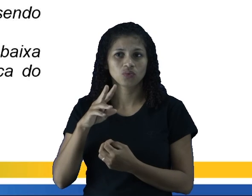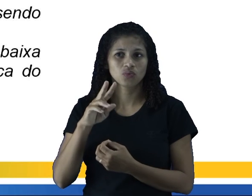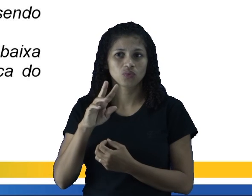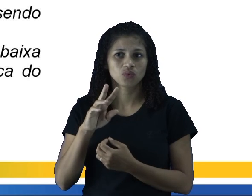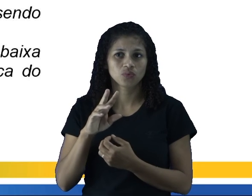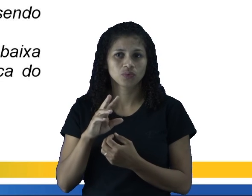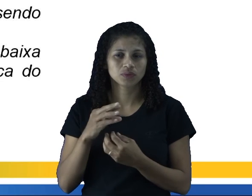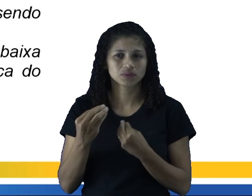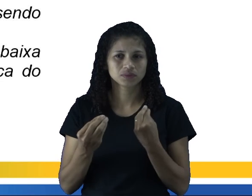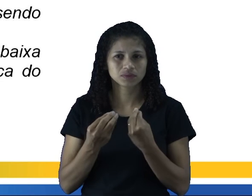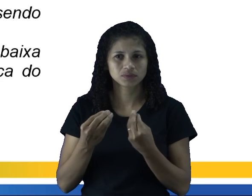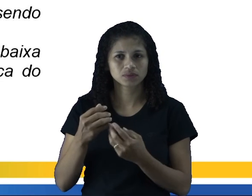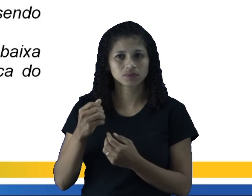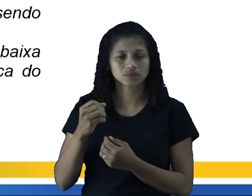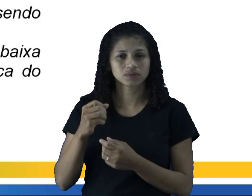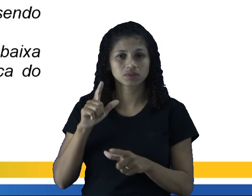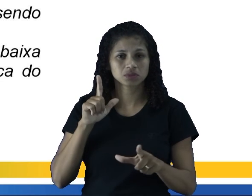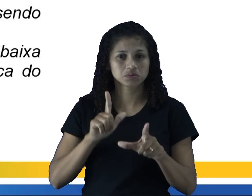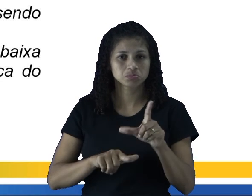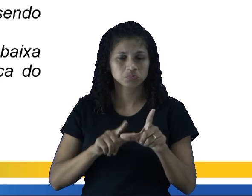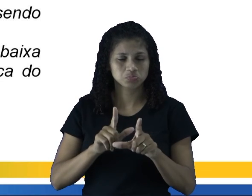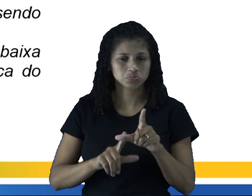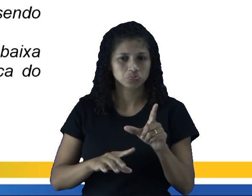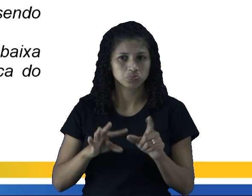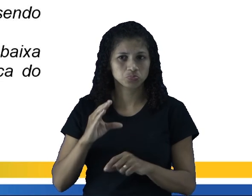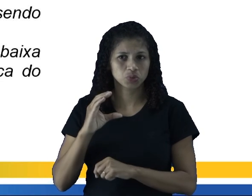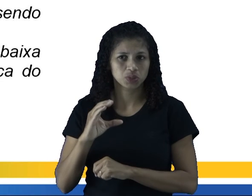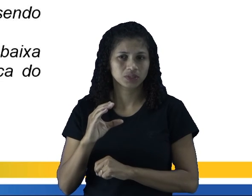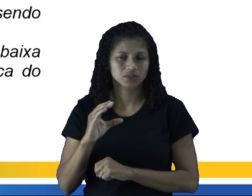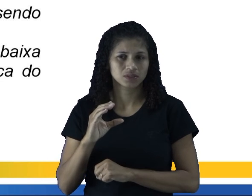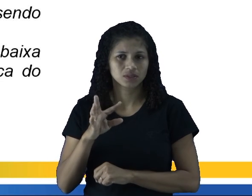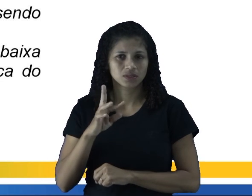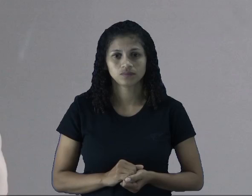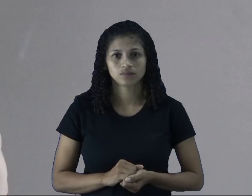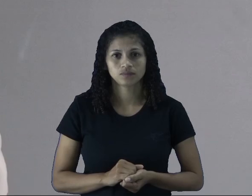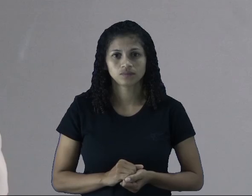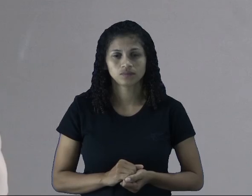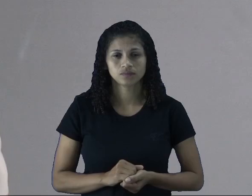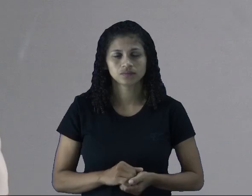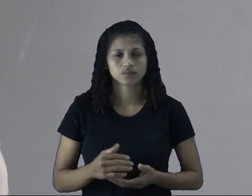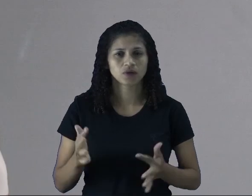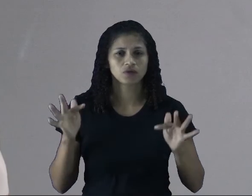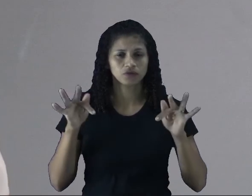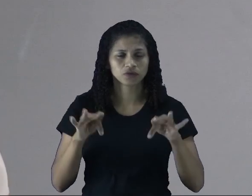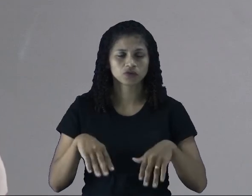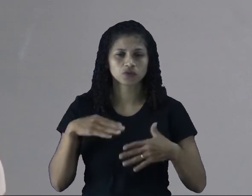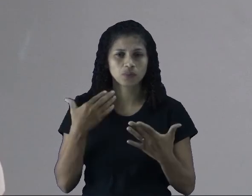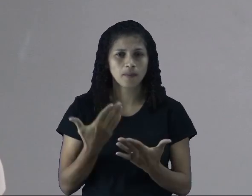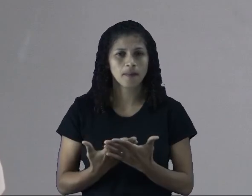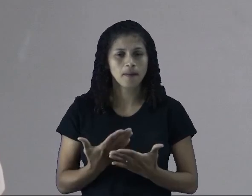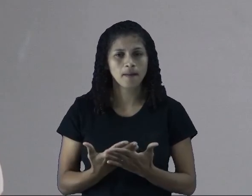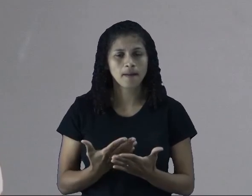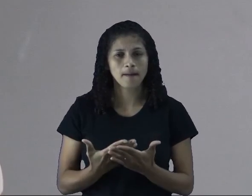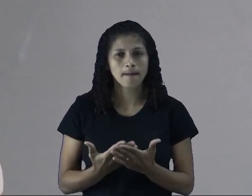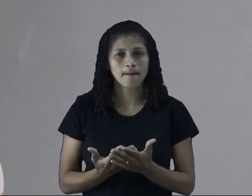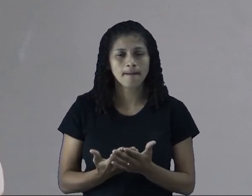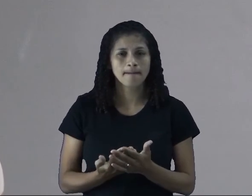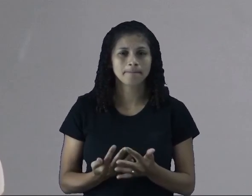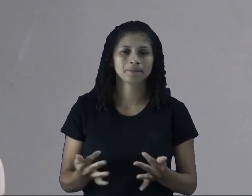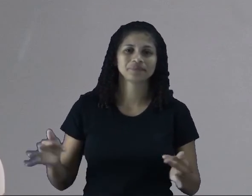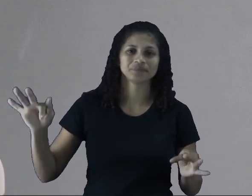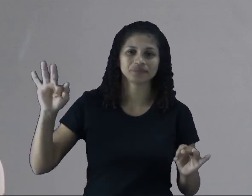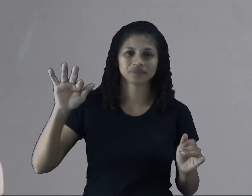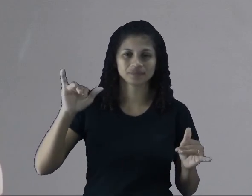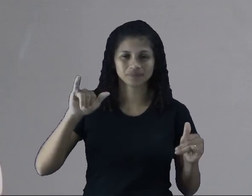mais eletronegativo. Então, a resposta correta é ali a letra C. Então, finalizamos mais uma aula de Química.